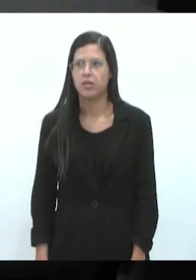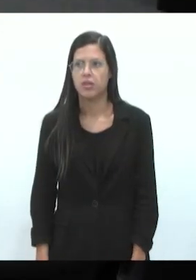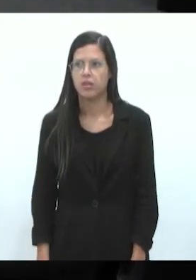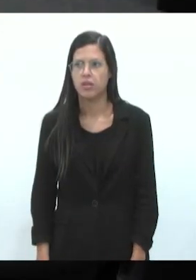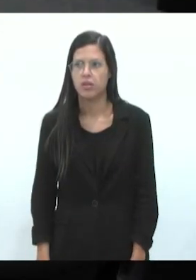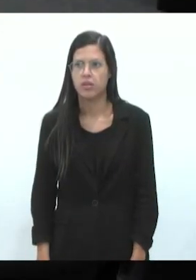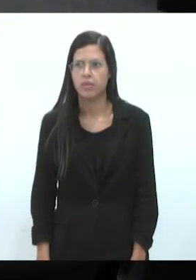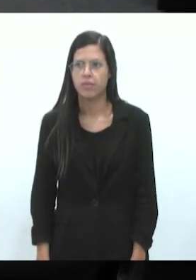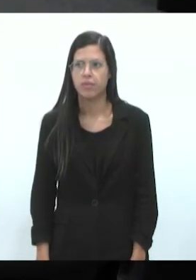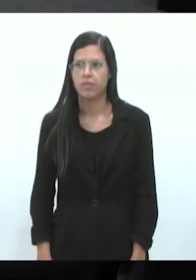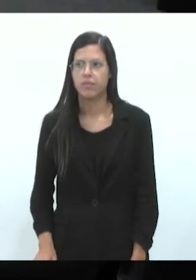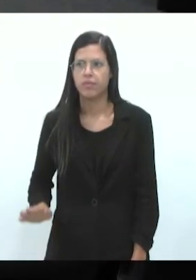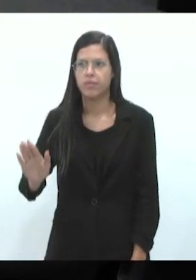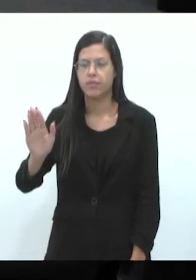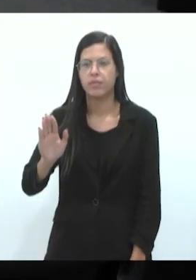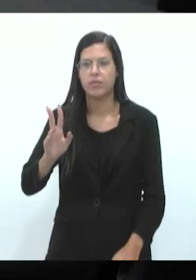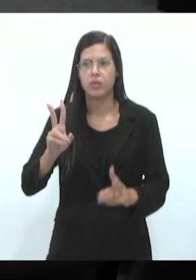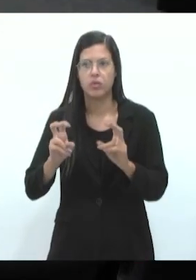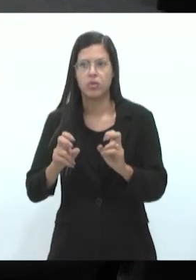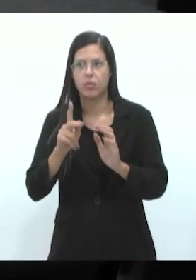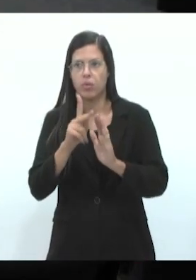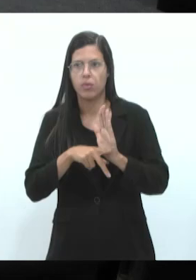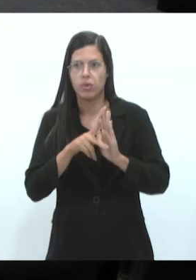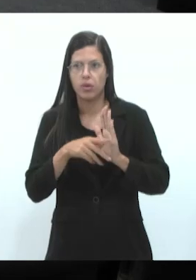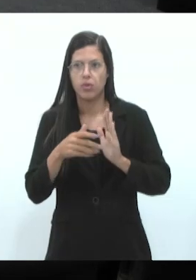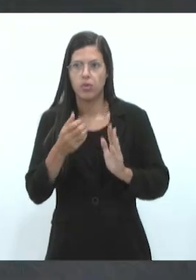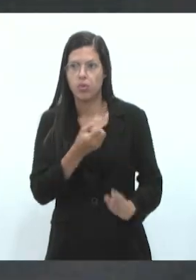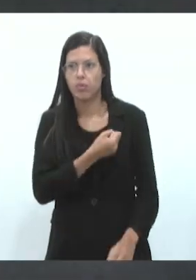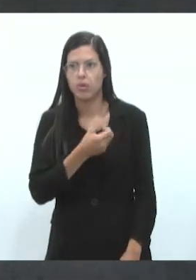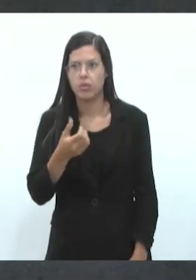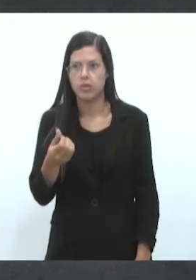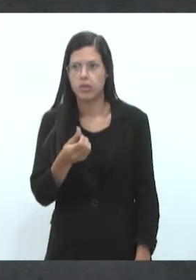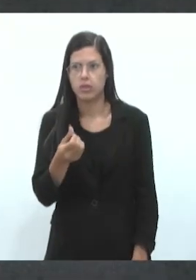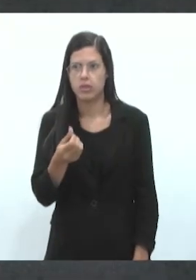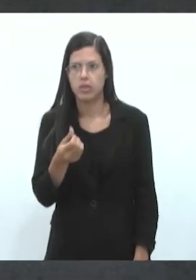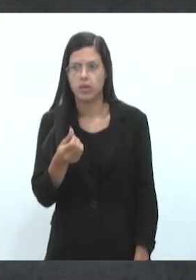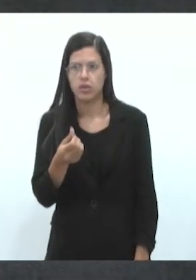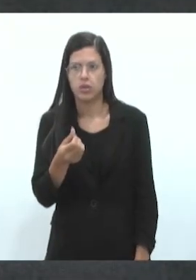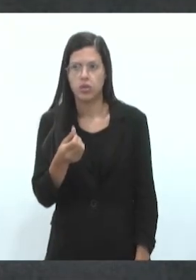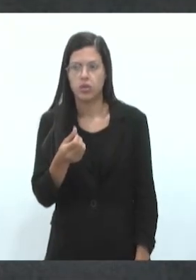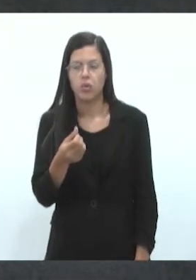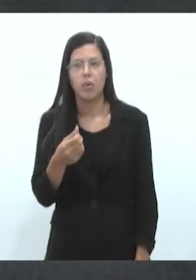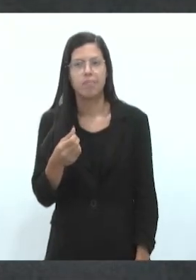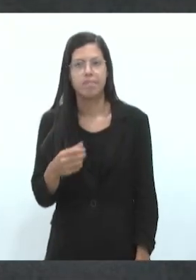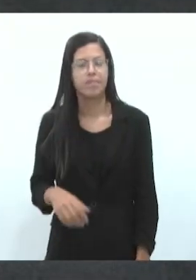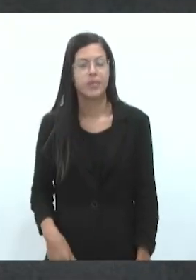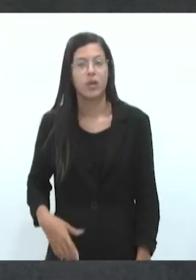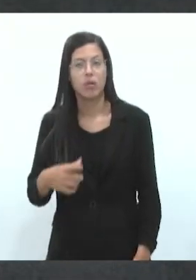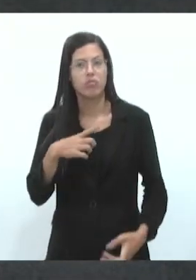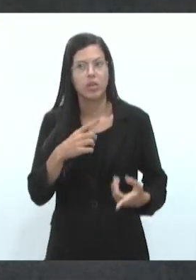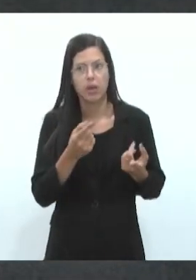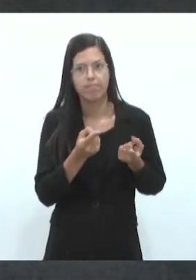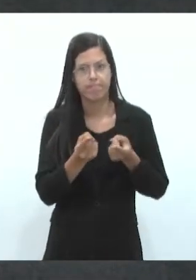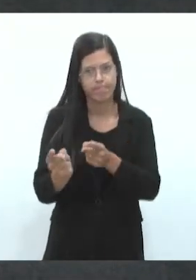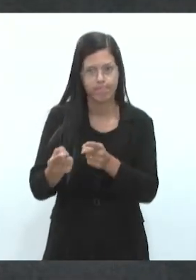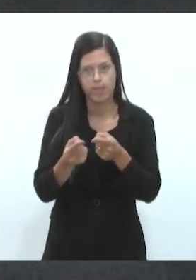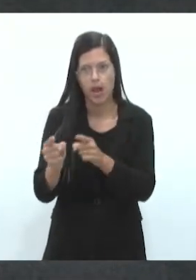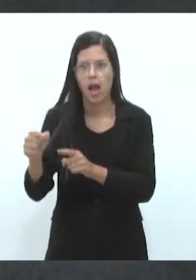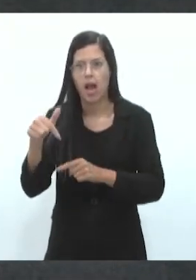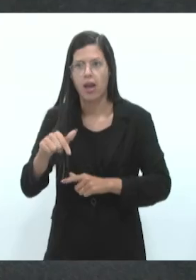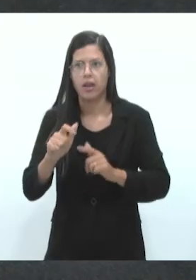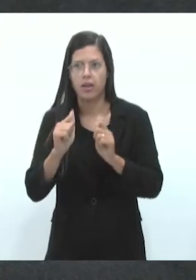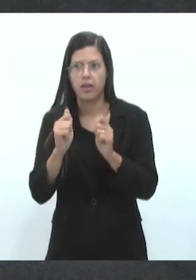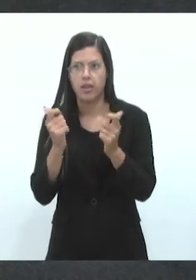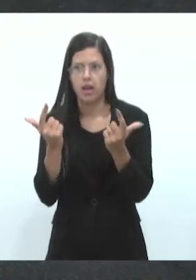senhora presidente, o 6º da pauta. Eu tenho combatido, senhora presidente, aqui no parlamento, e